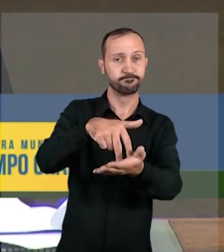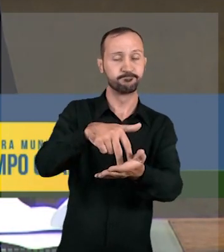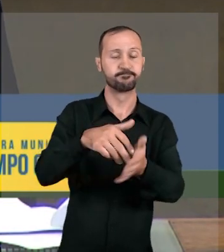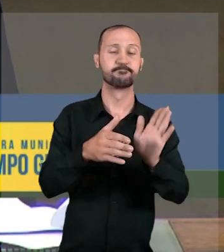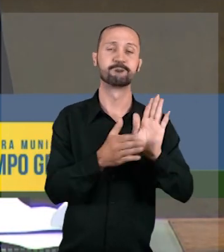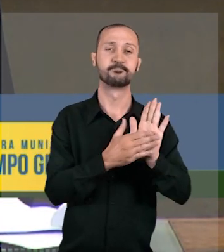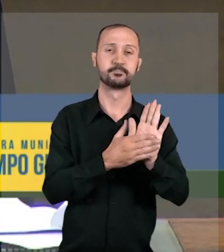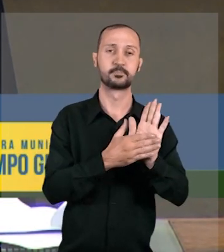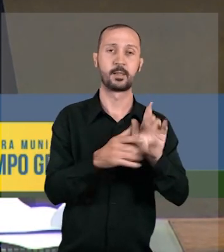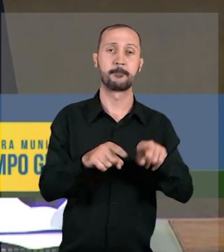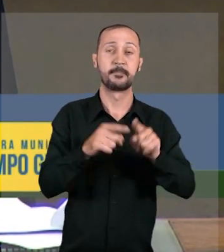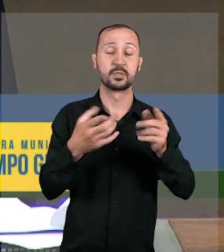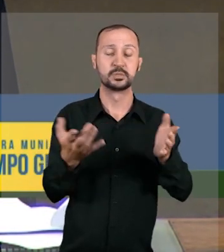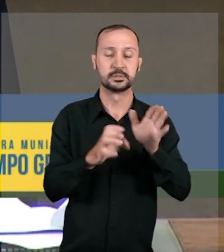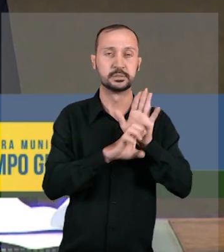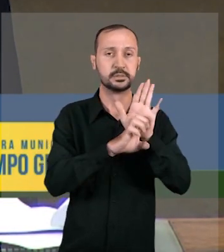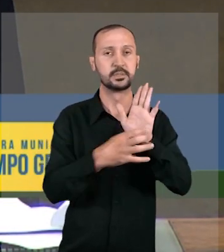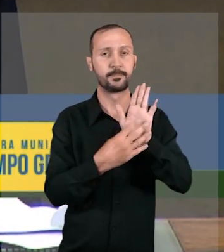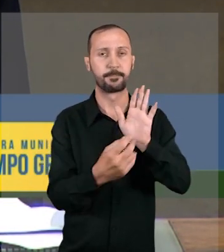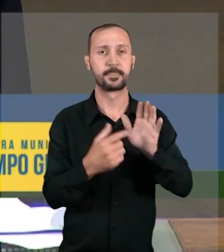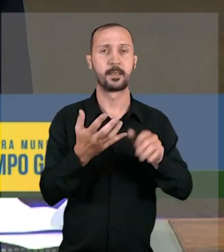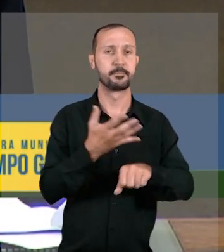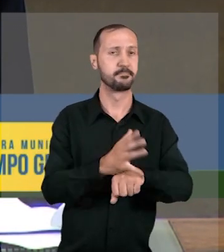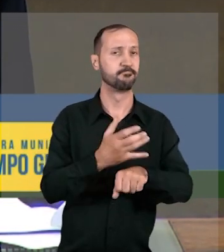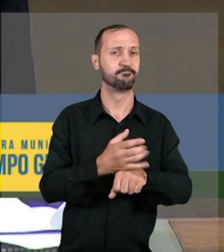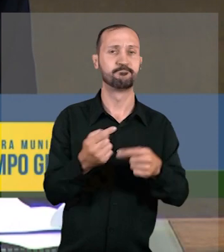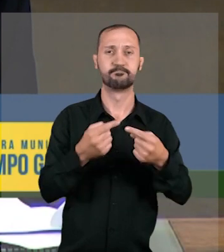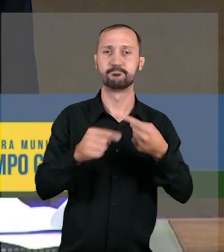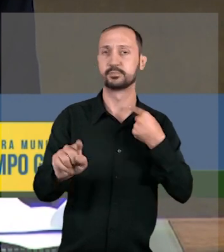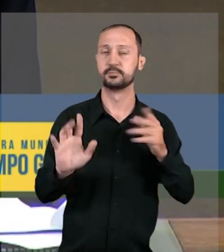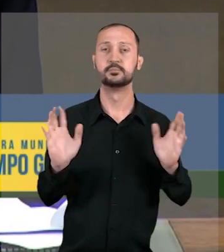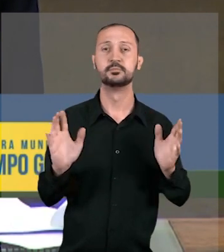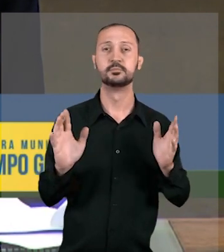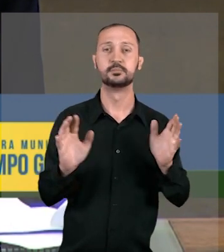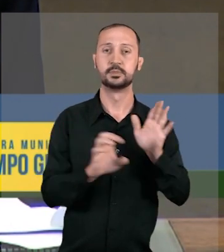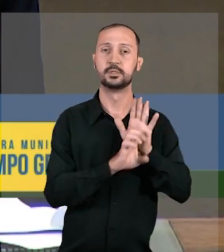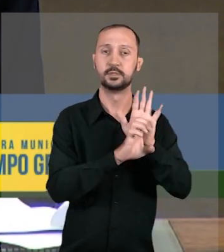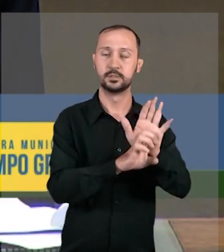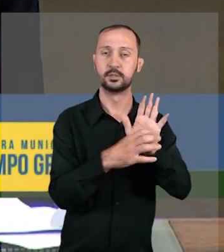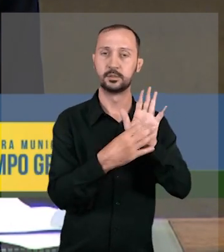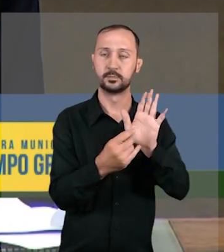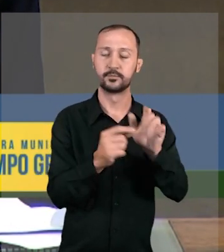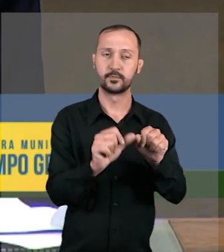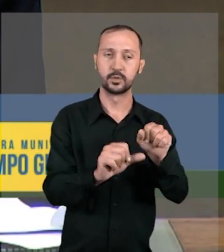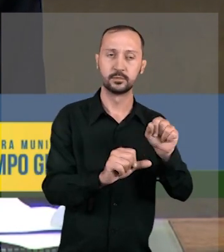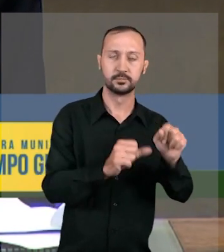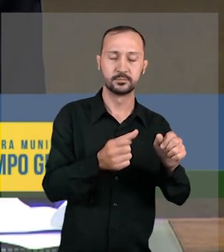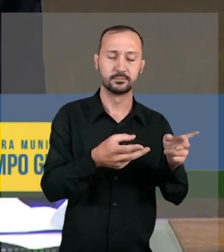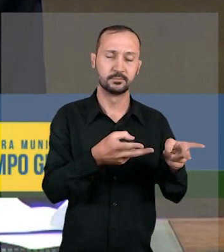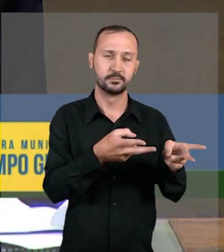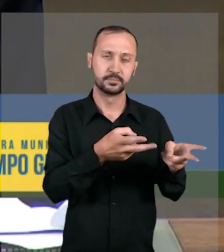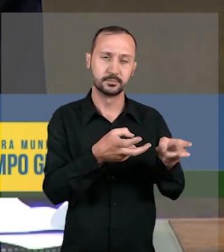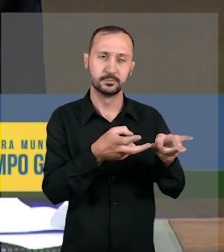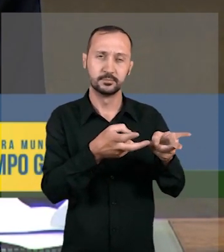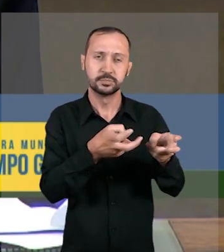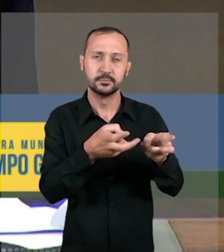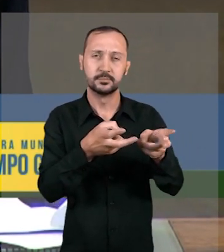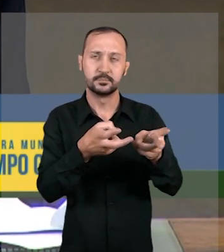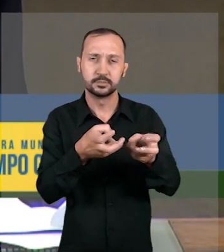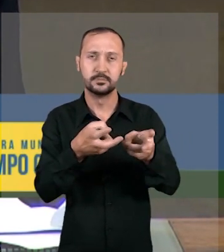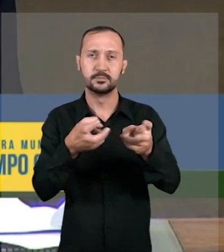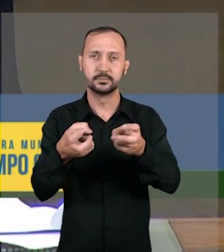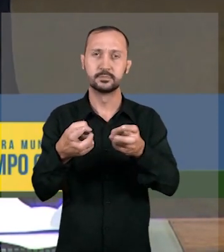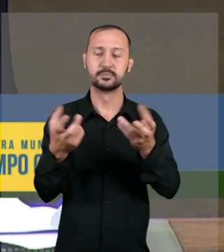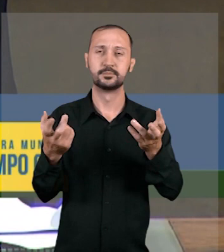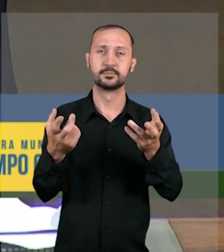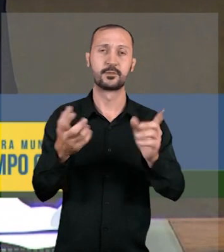eleitoral. Infelizmente, no modelo existente, a prática não deu certo. E o modelo, progressivamente, foi sendo percebido